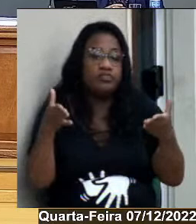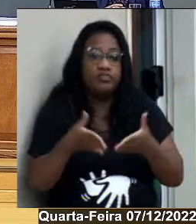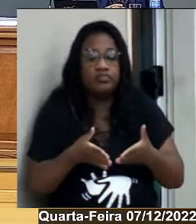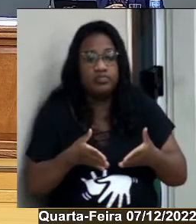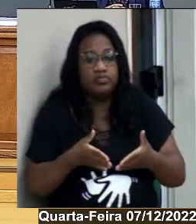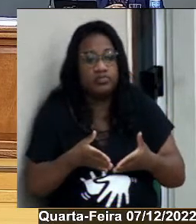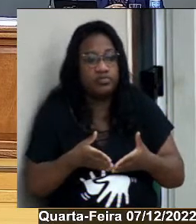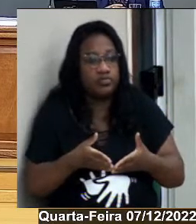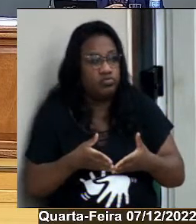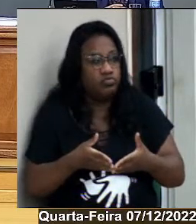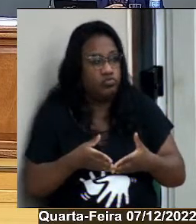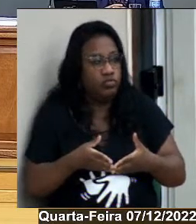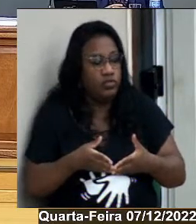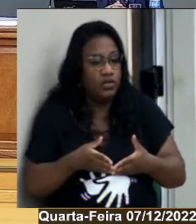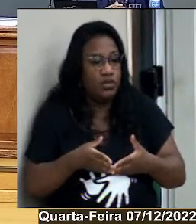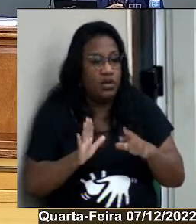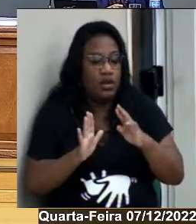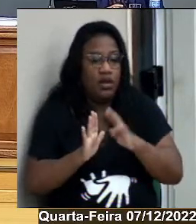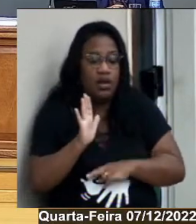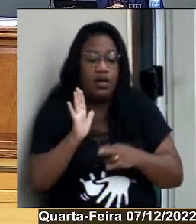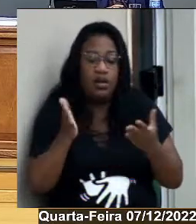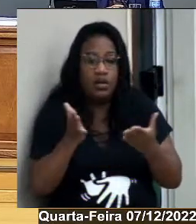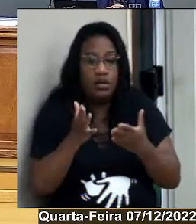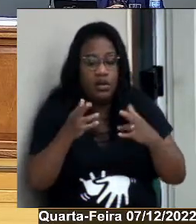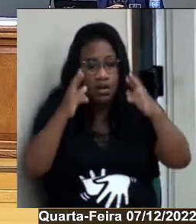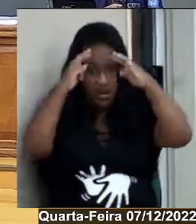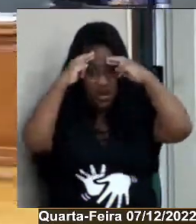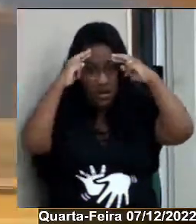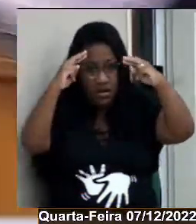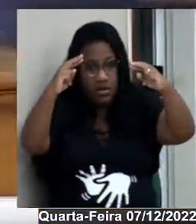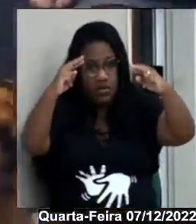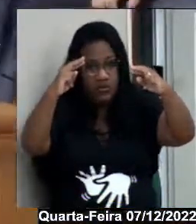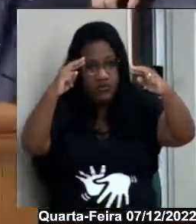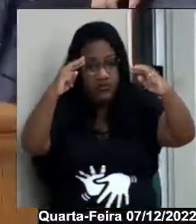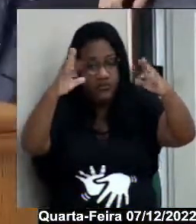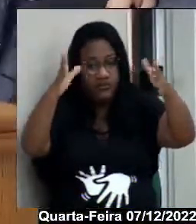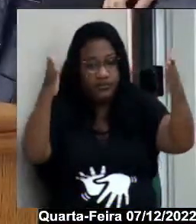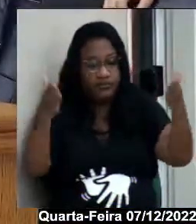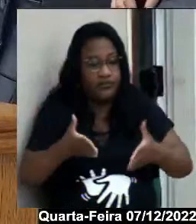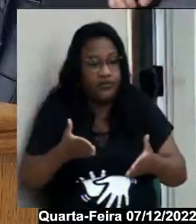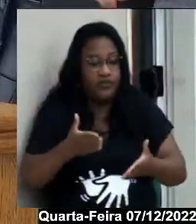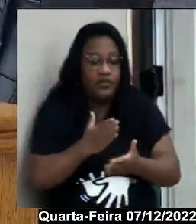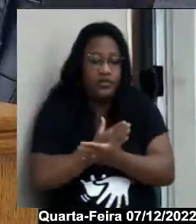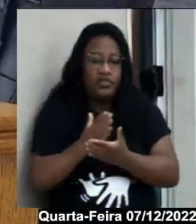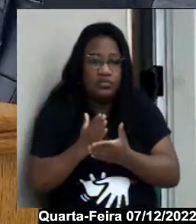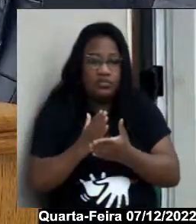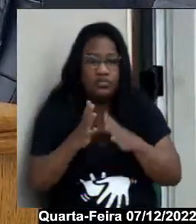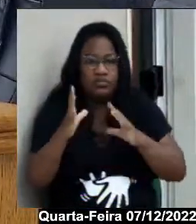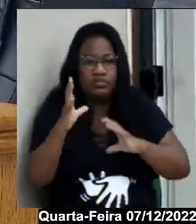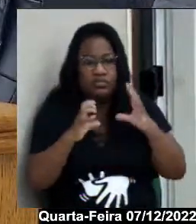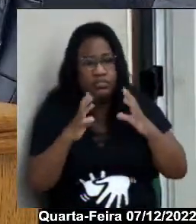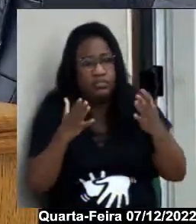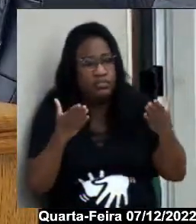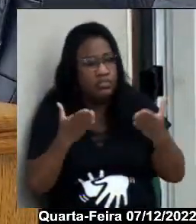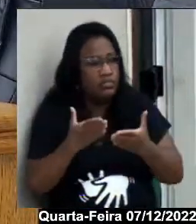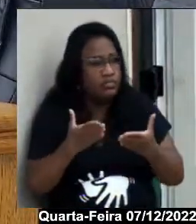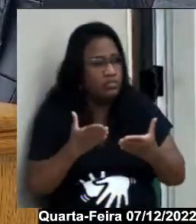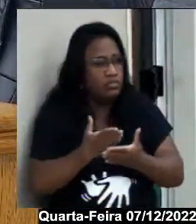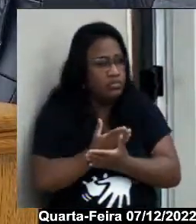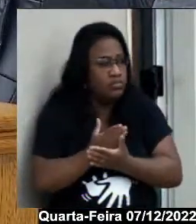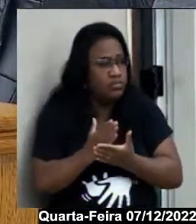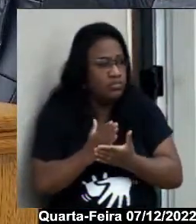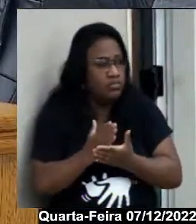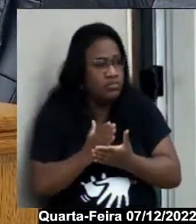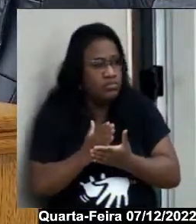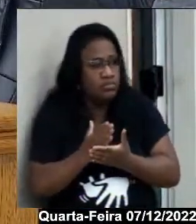favor. Respeita a fala, por favor. Não, só queria eu não respeito a sua, não. Que informação? O projeto não está na ordem do dia e foi colocado ontem no